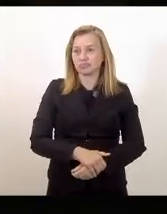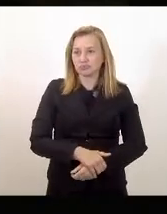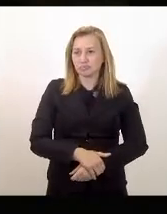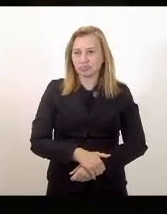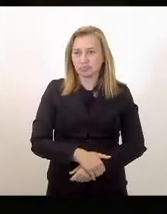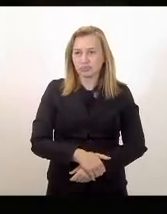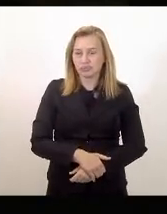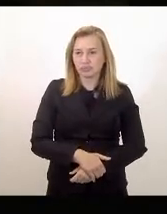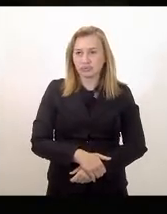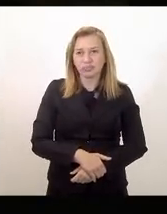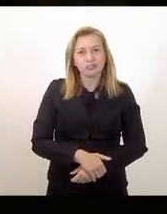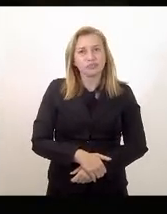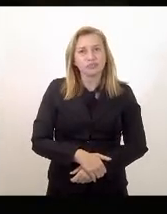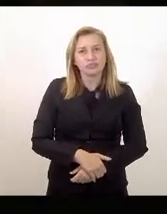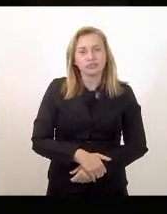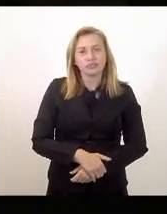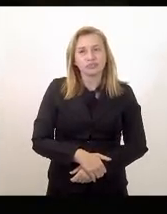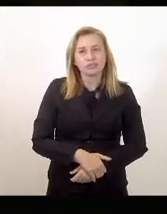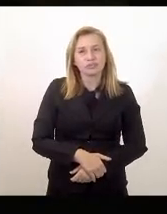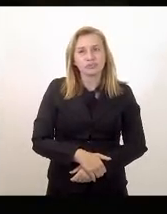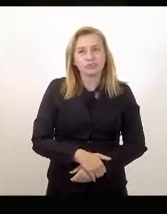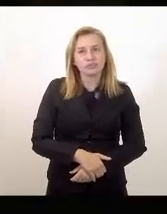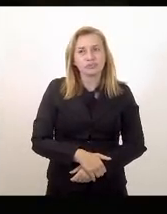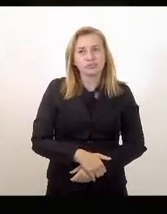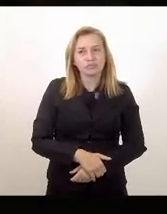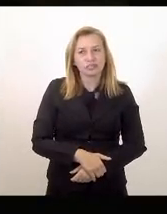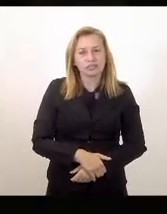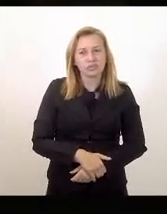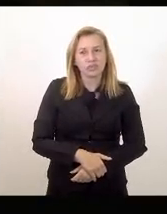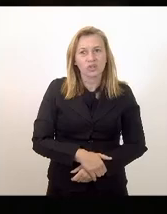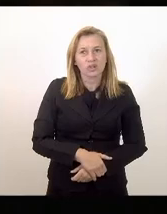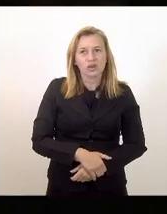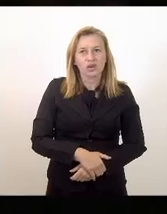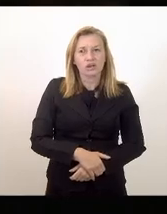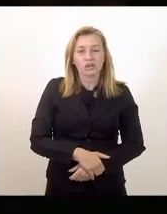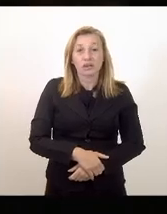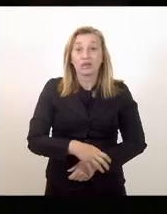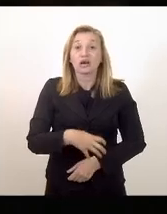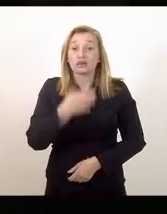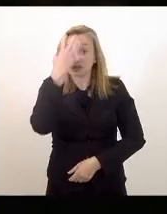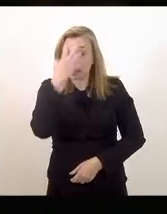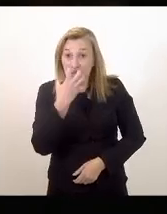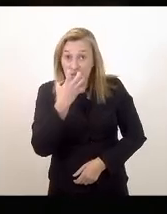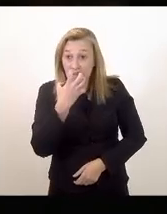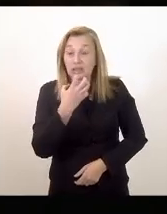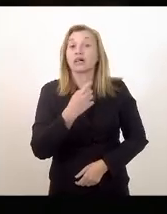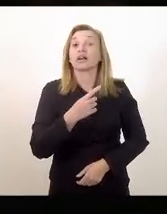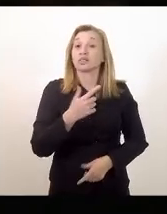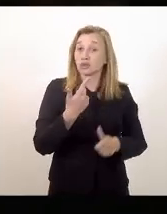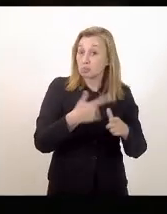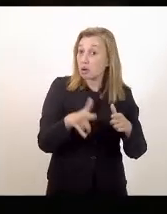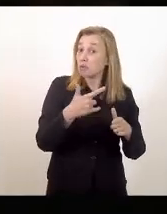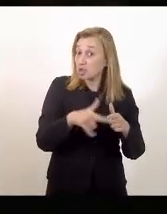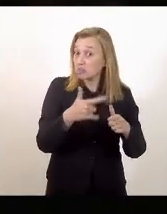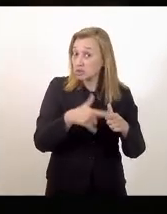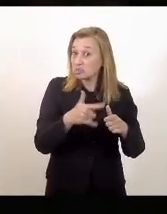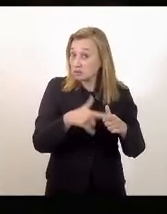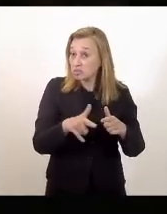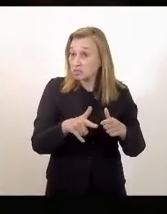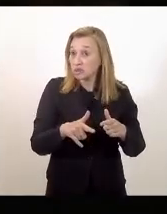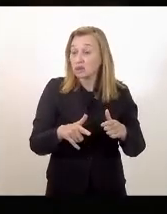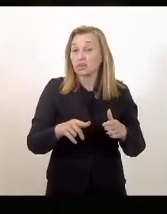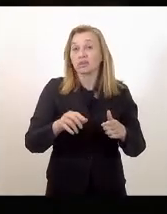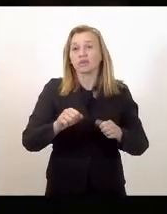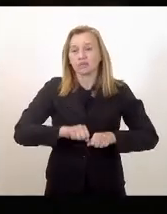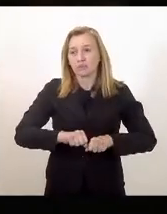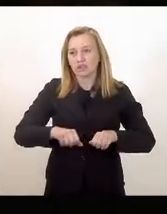que tem como finalidade o agravamento das consequências da pandemia